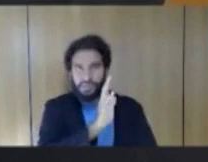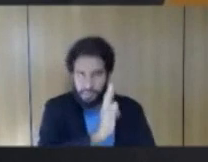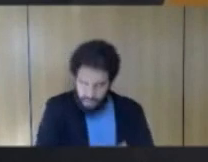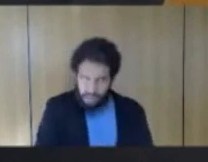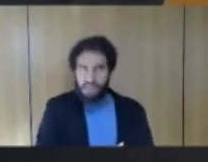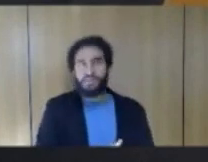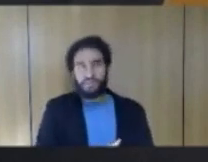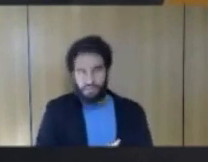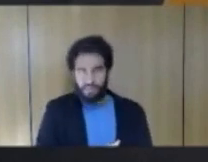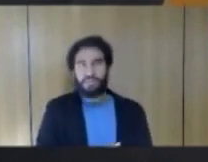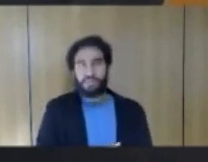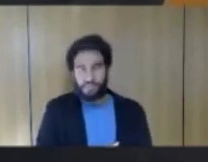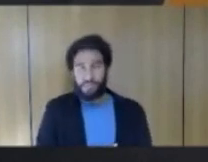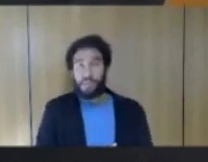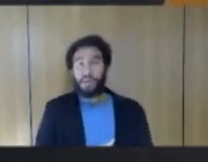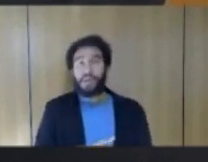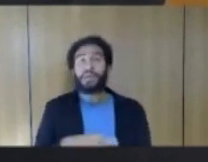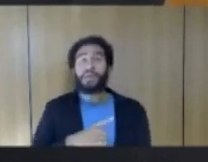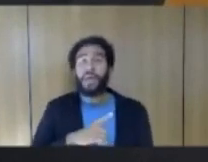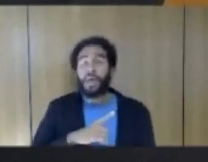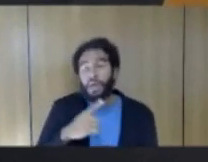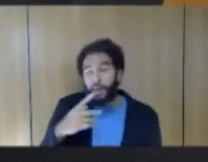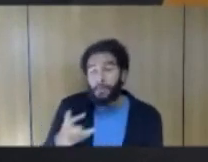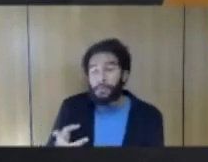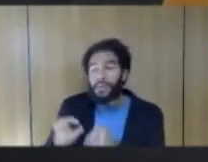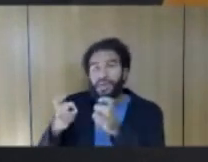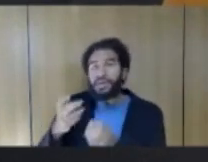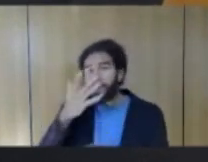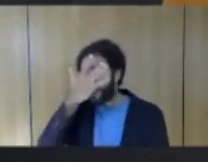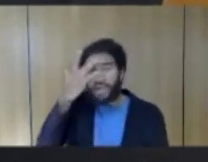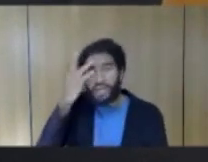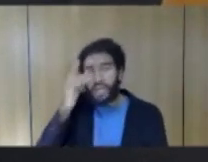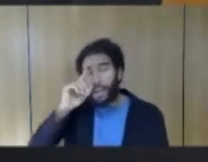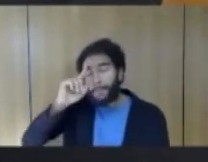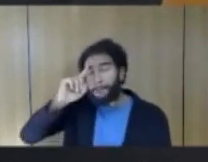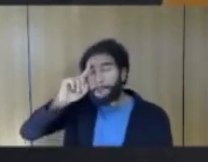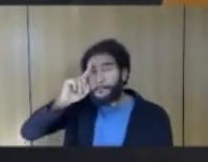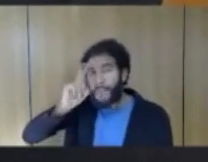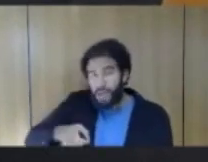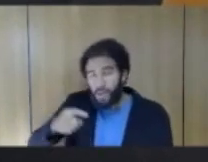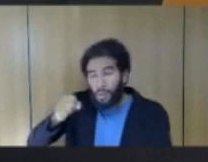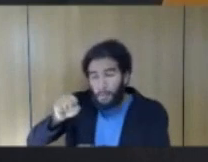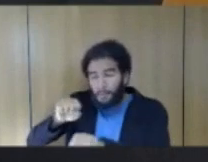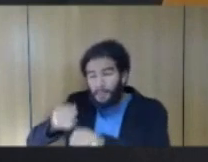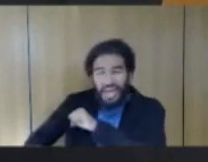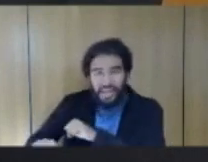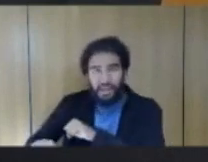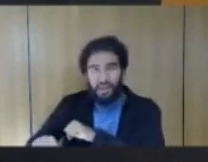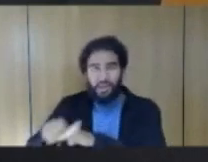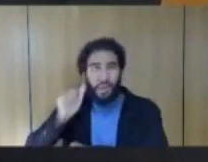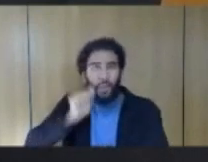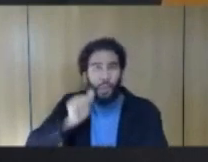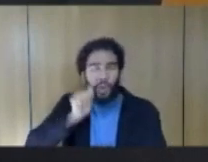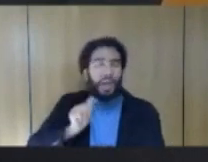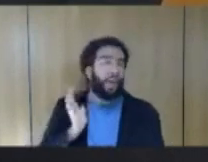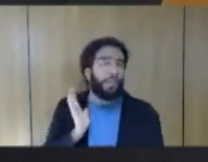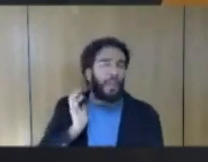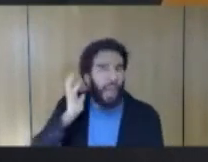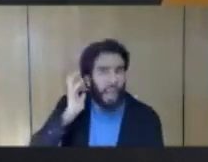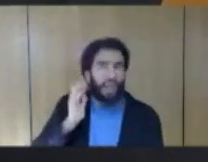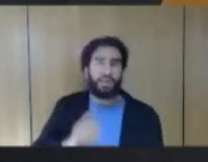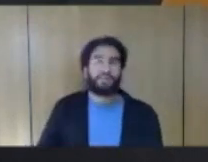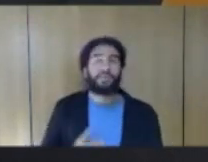um novo patamar qual seja a identificação dos mandantes do crime naturalmente